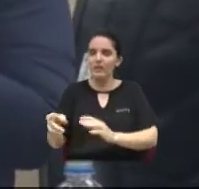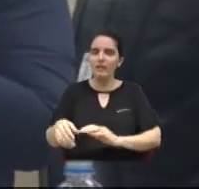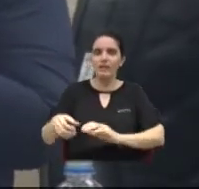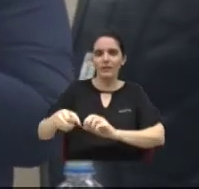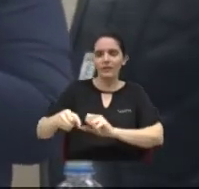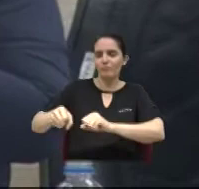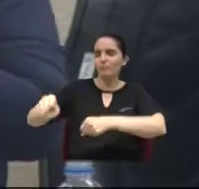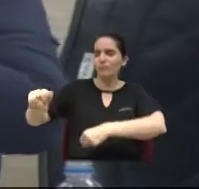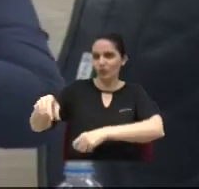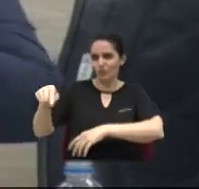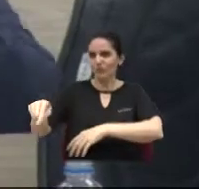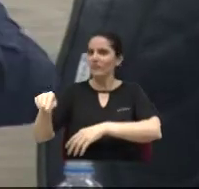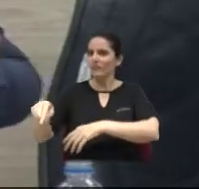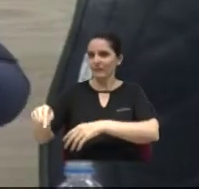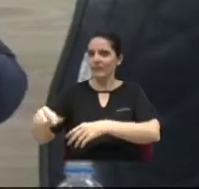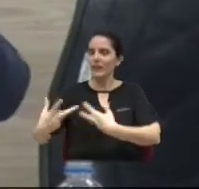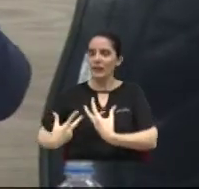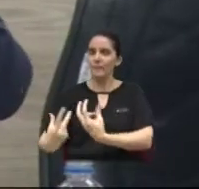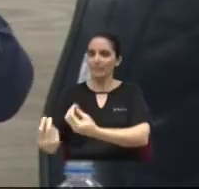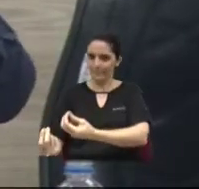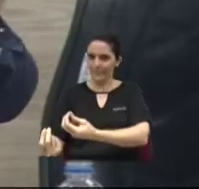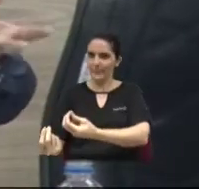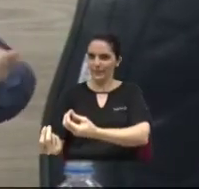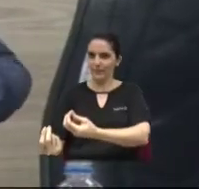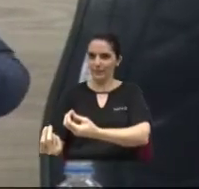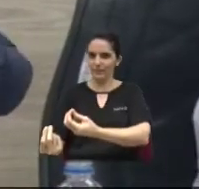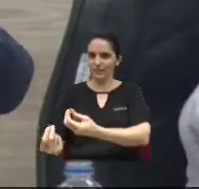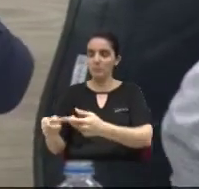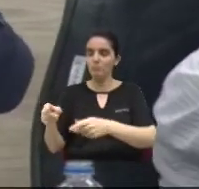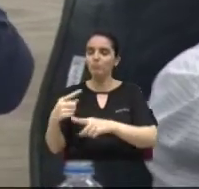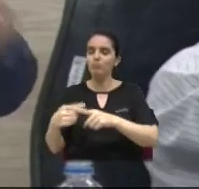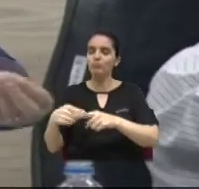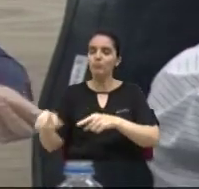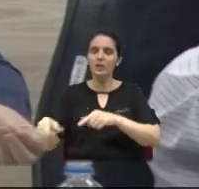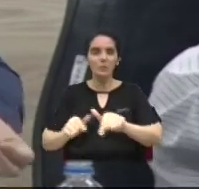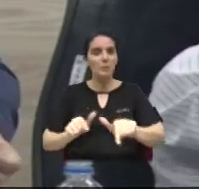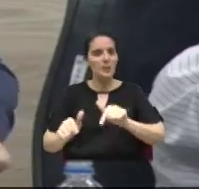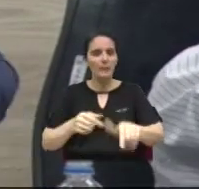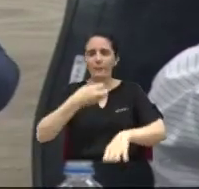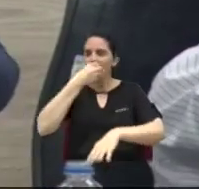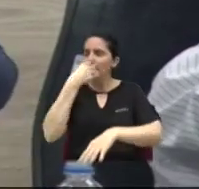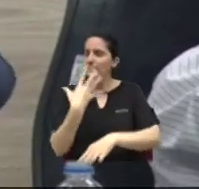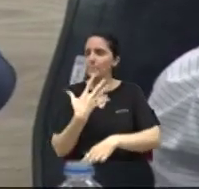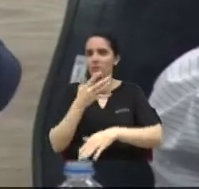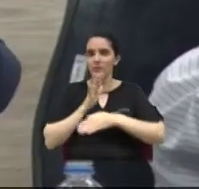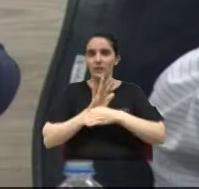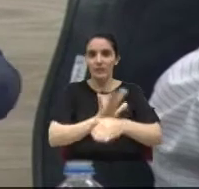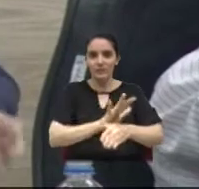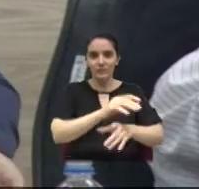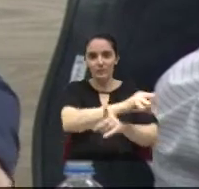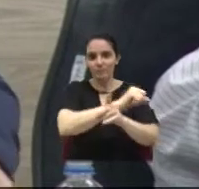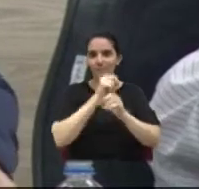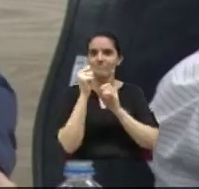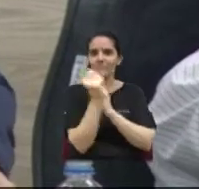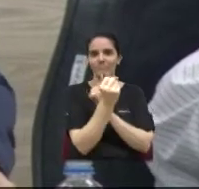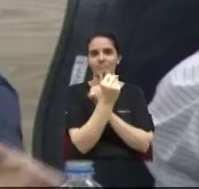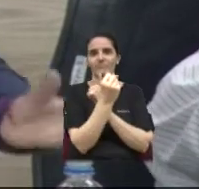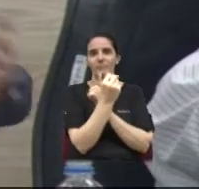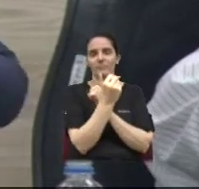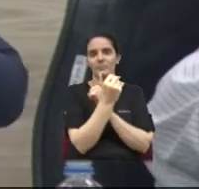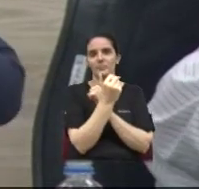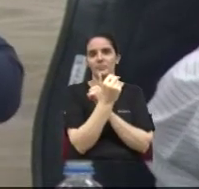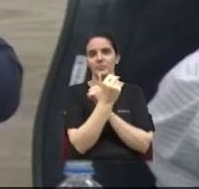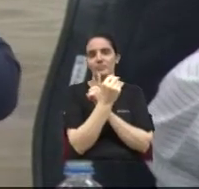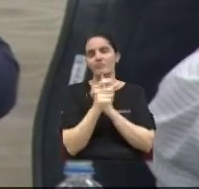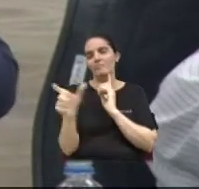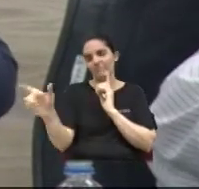algumas pessoas nos quais fazem algum trabalho, trazem, contribuem para a nossa sociedade, para a nossa cidade, Um